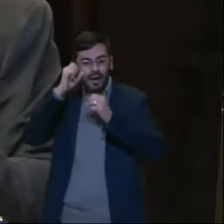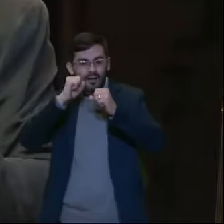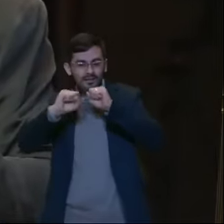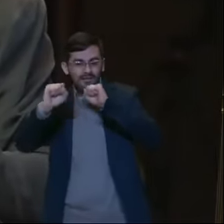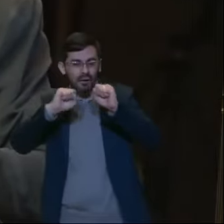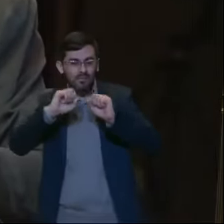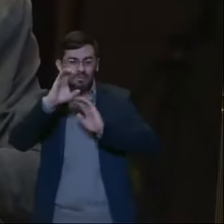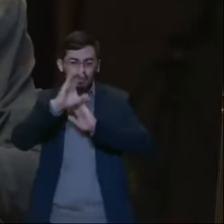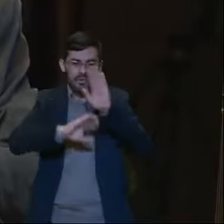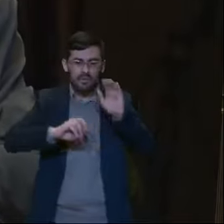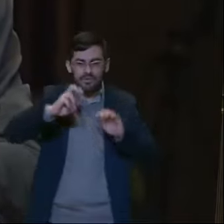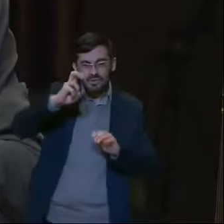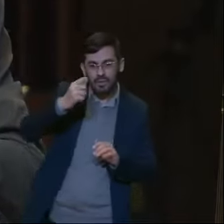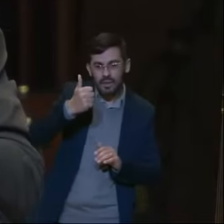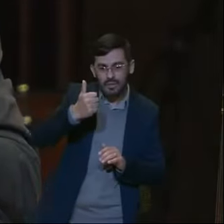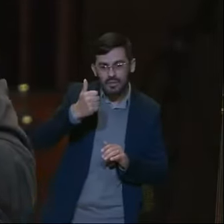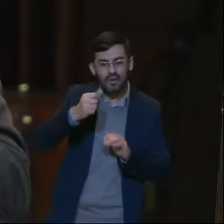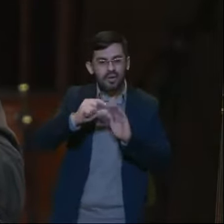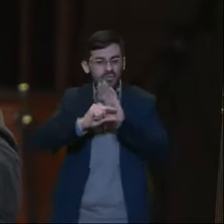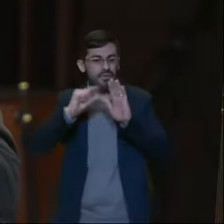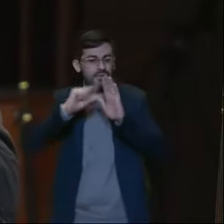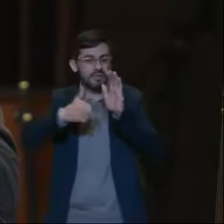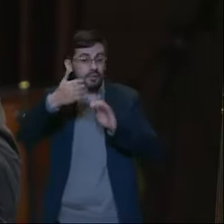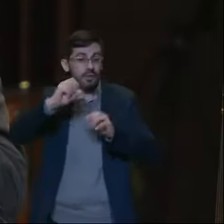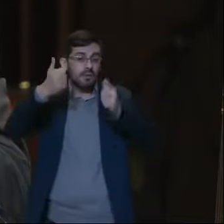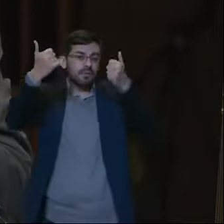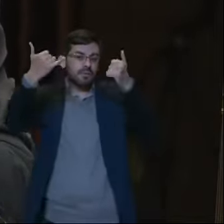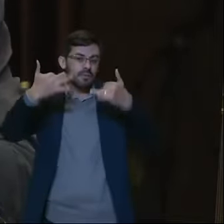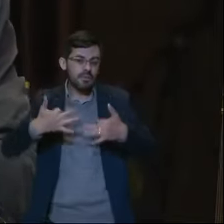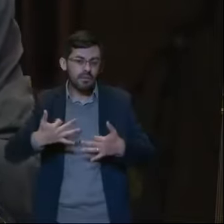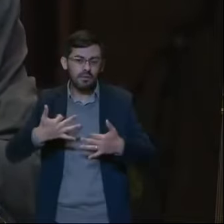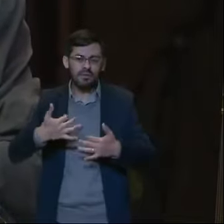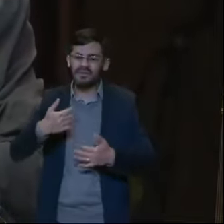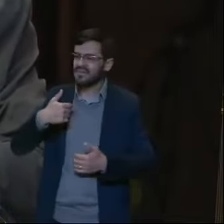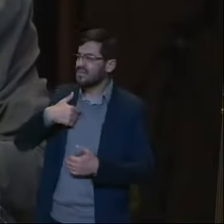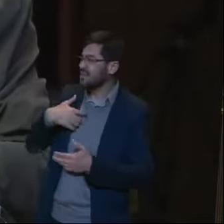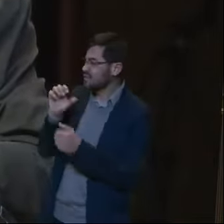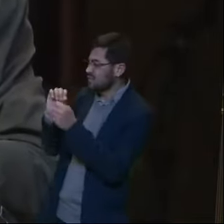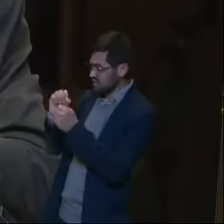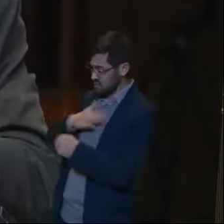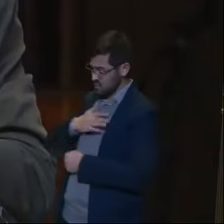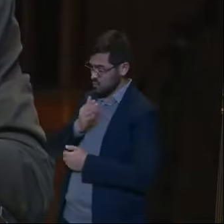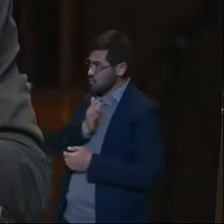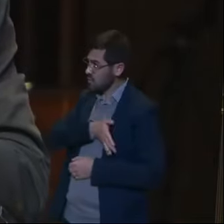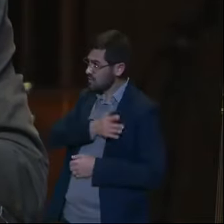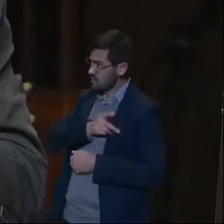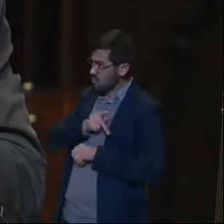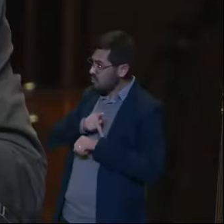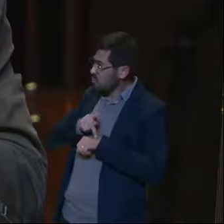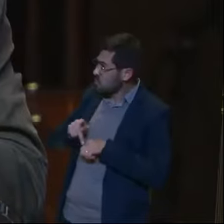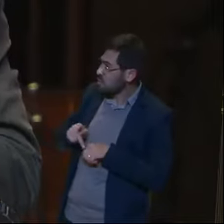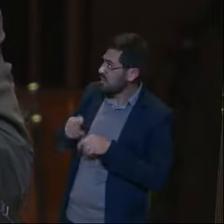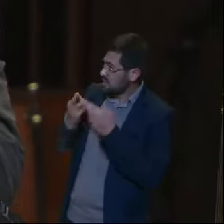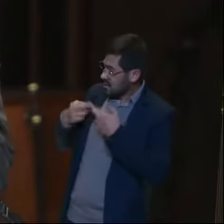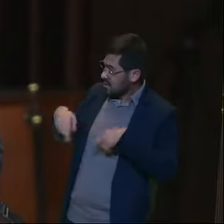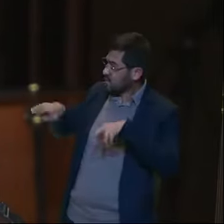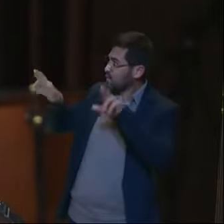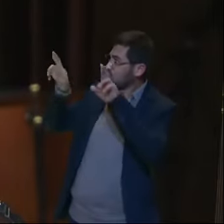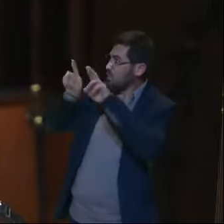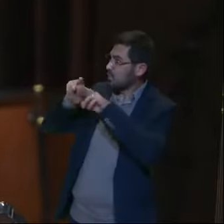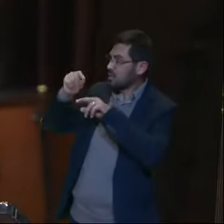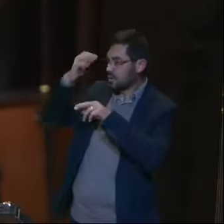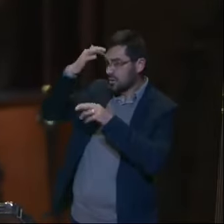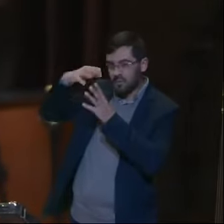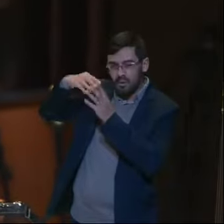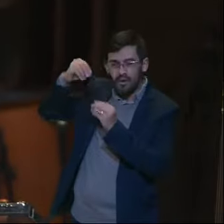51, 10. Esse texto da palavra de Deus que diz assim: cria em mim, Deus, um coração puro e renova dentro de mim um